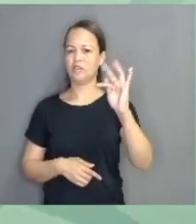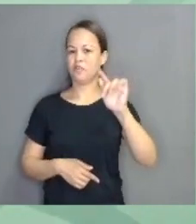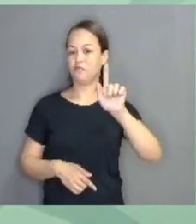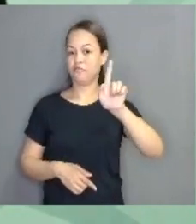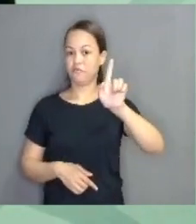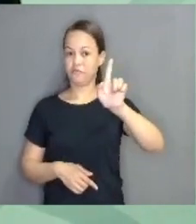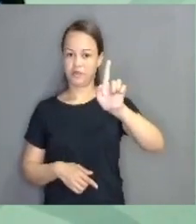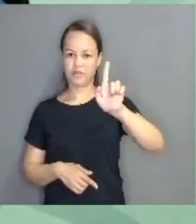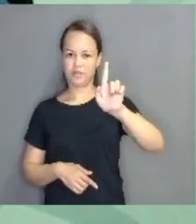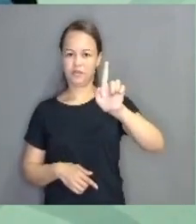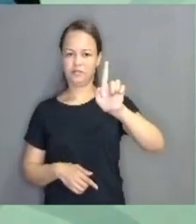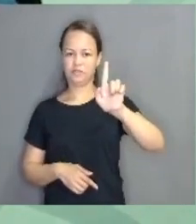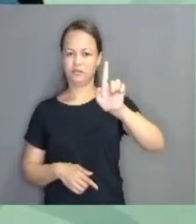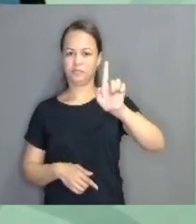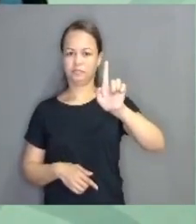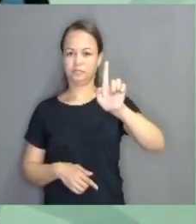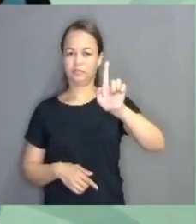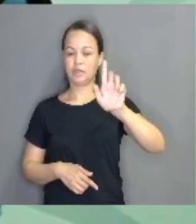G.